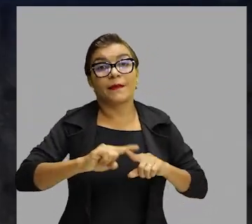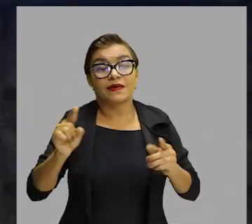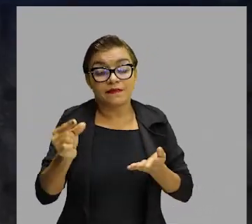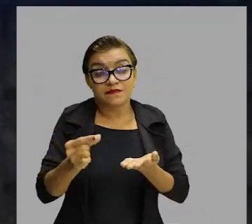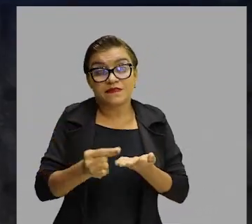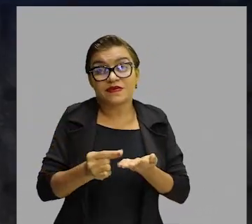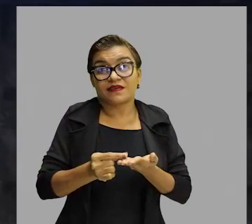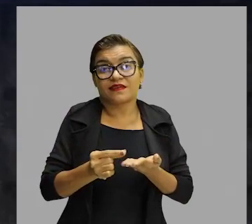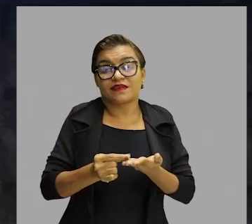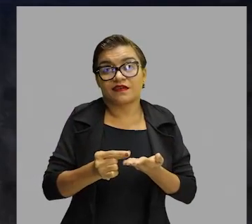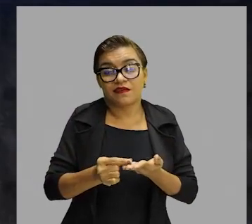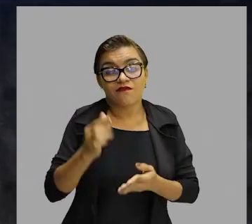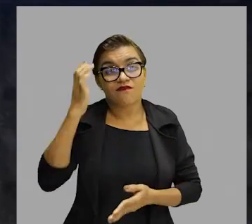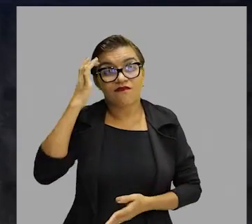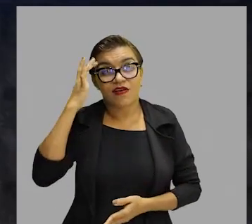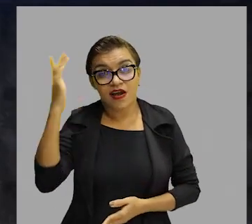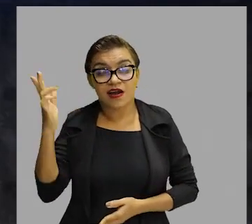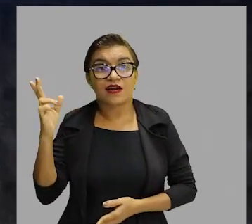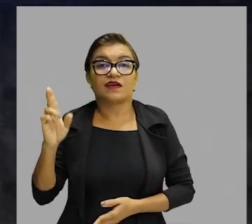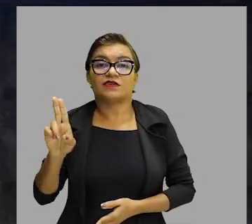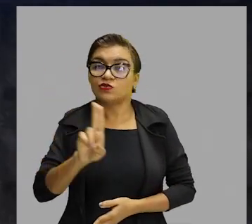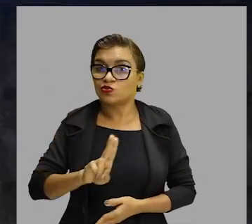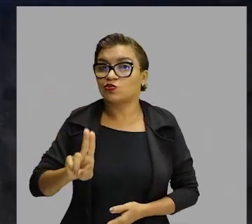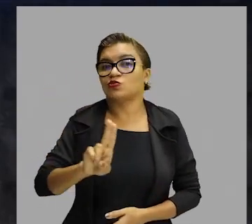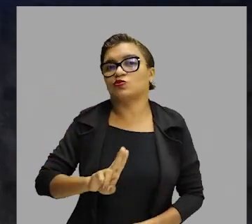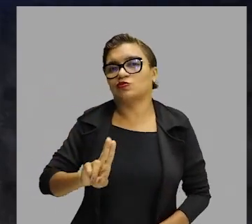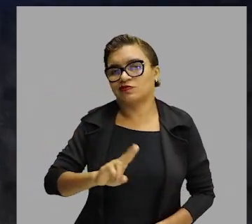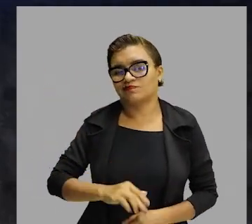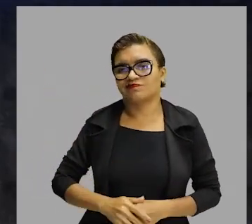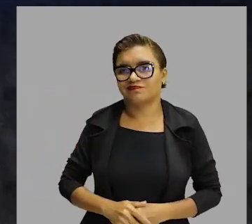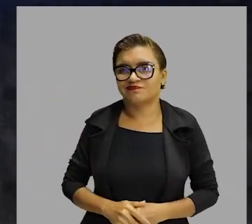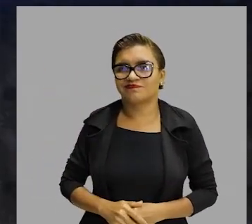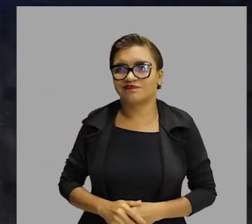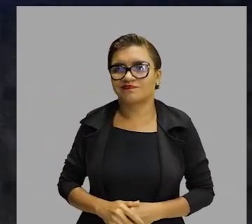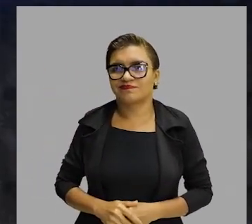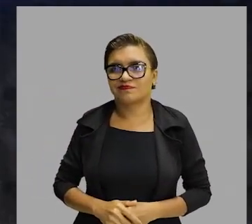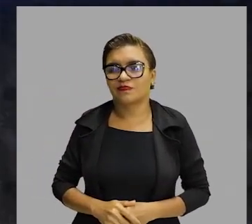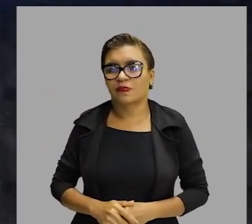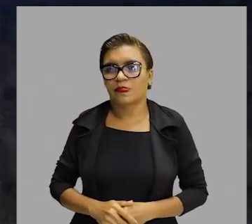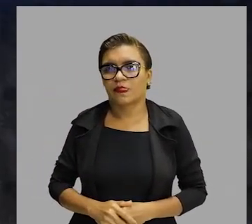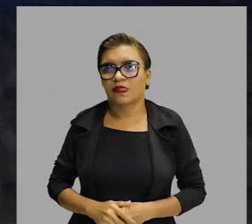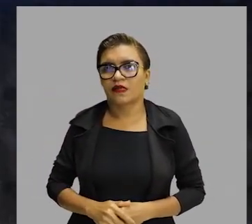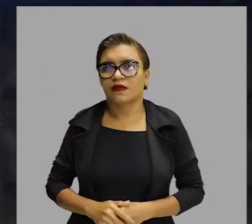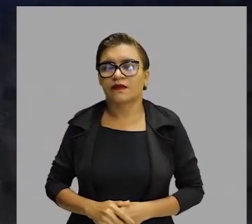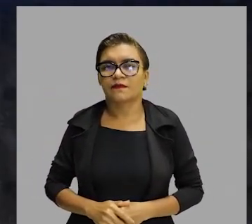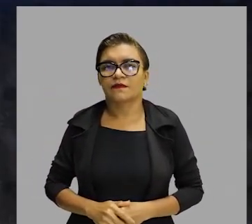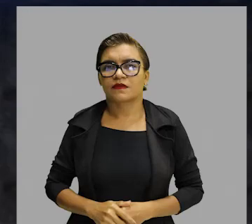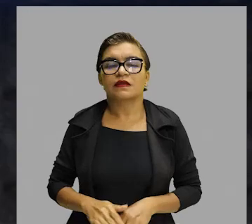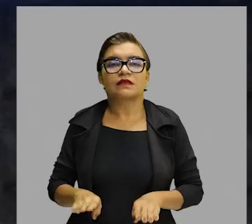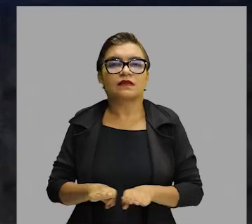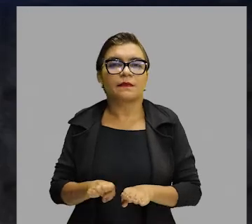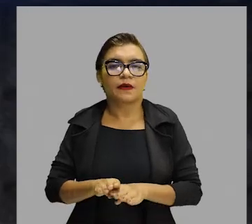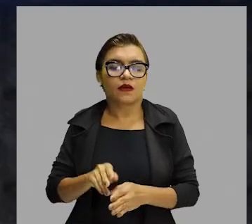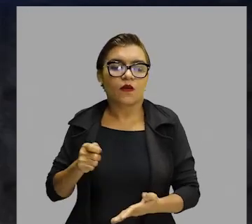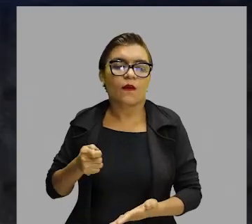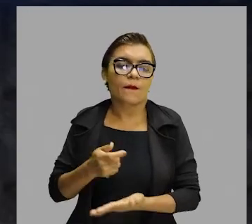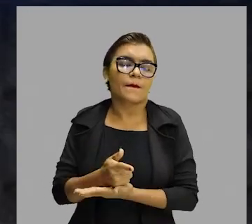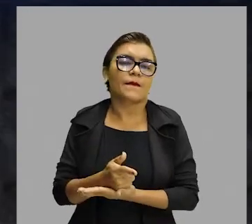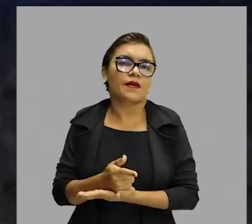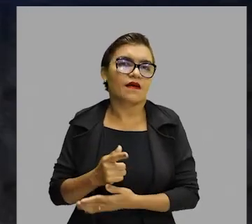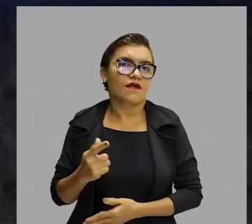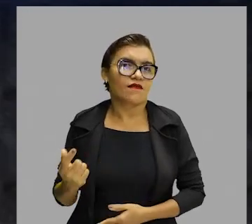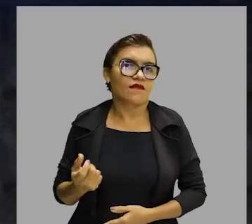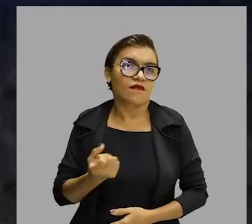tá, ok? Muito fácil de ser produzido. O custo para produzir é muito pequeno, tá certo? A quantidade